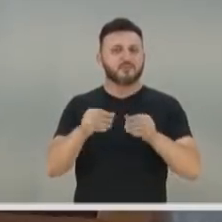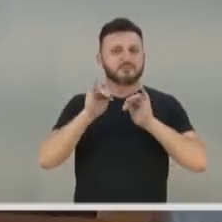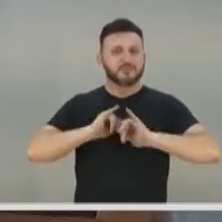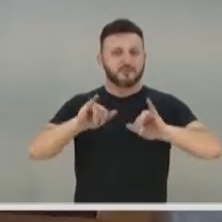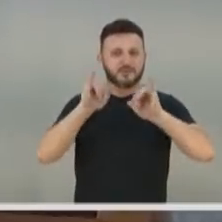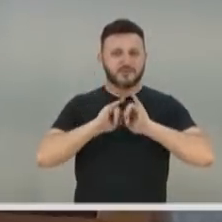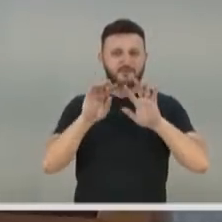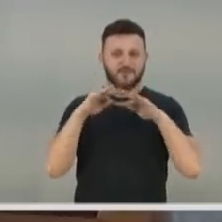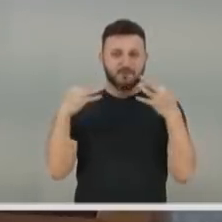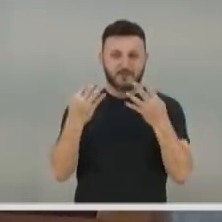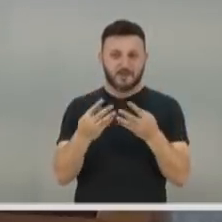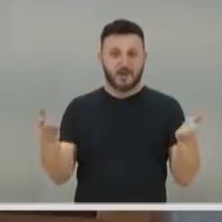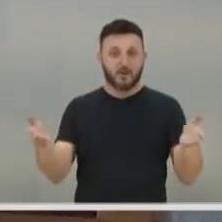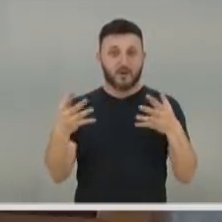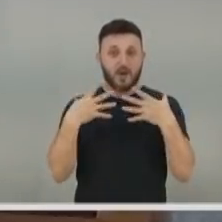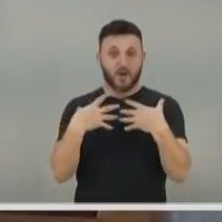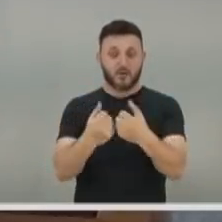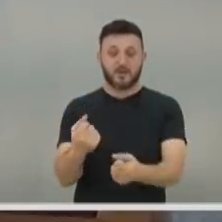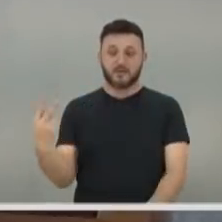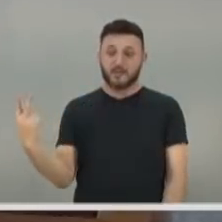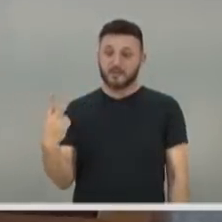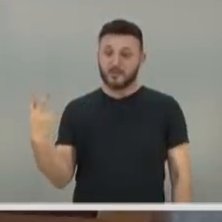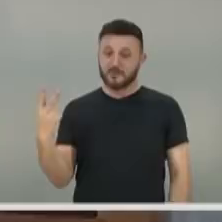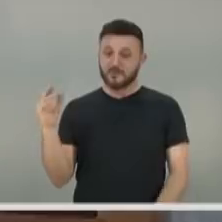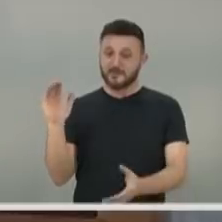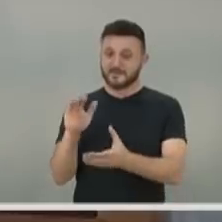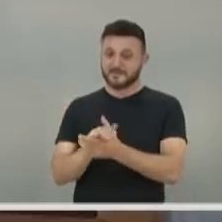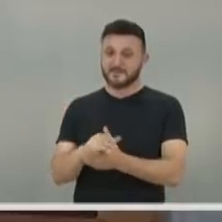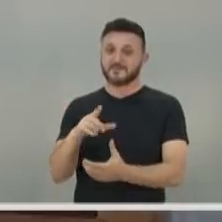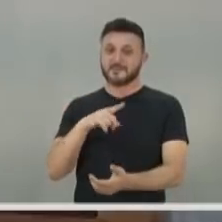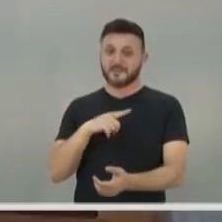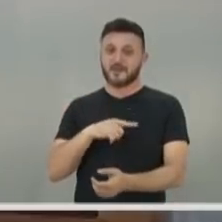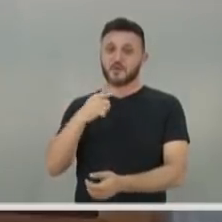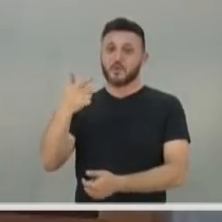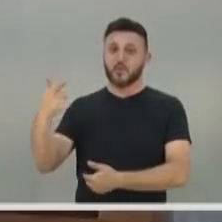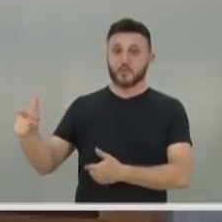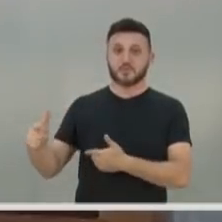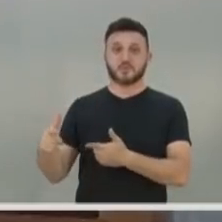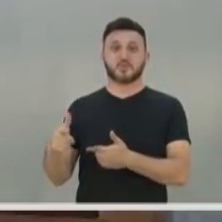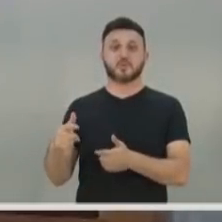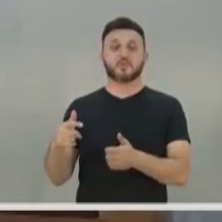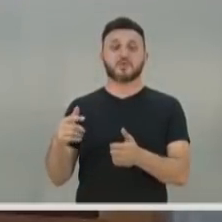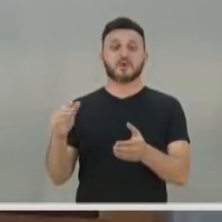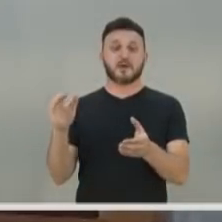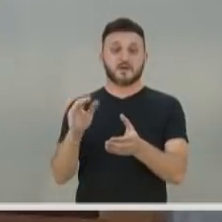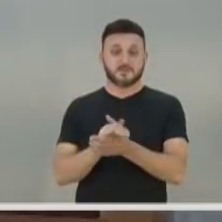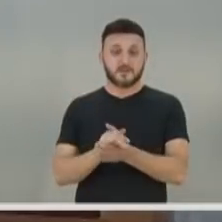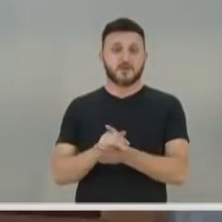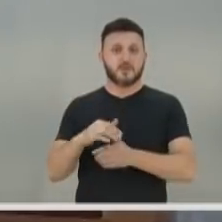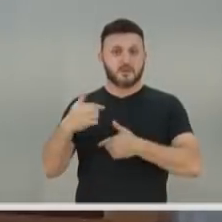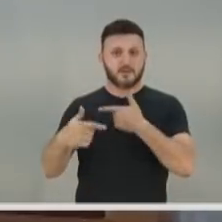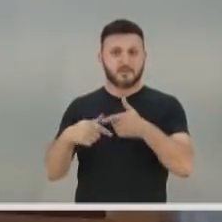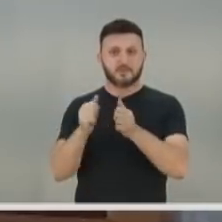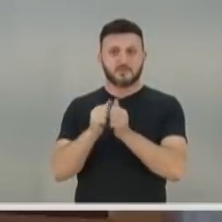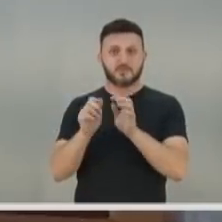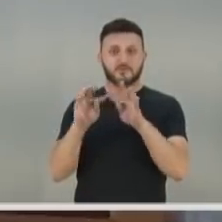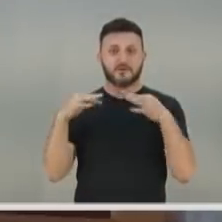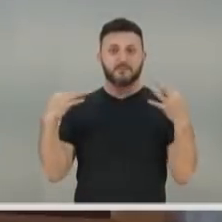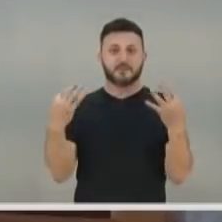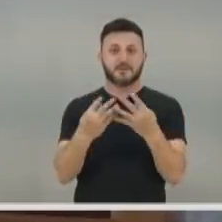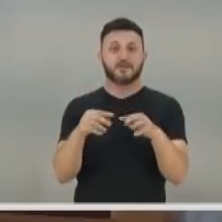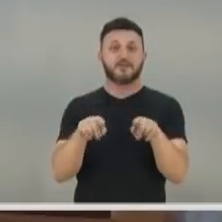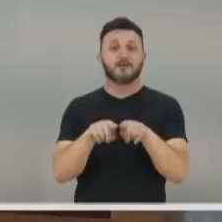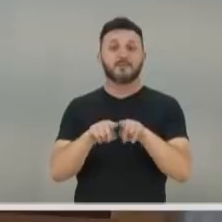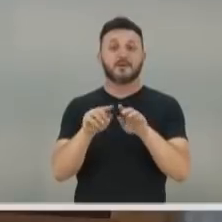nosso canto, vamos acolher este casal, que vem acompanhado também de um casal da Renovação, que trabalha com famílias, e a